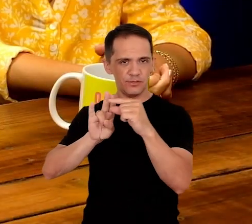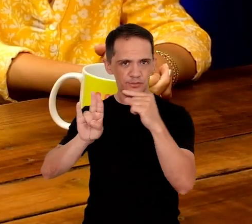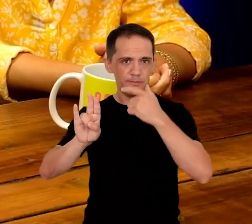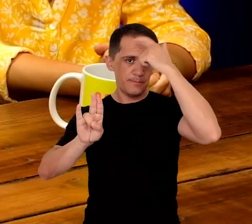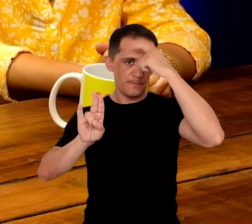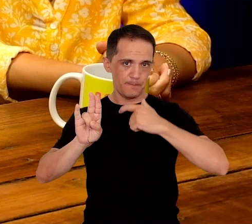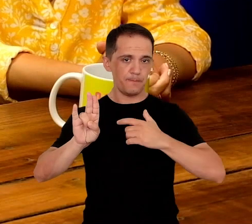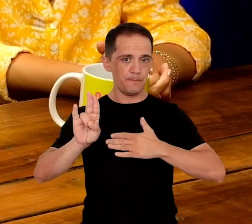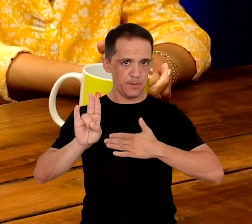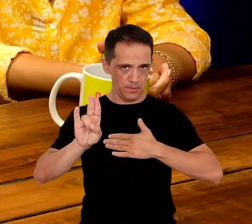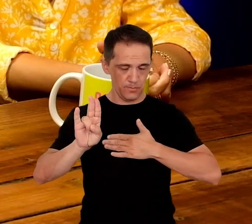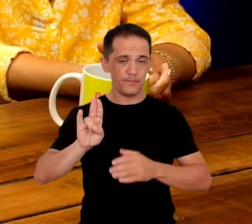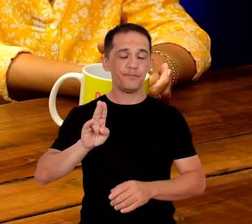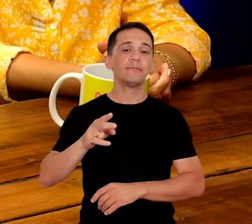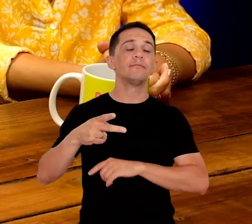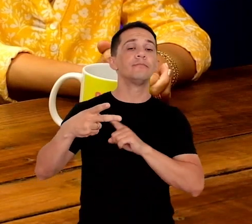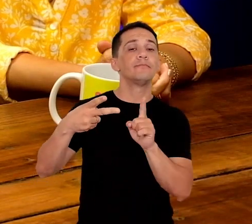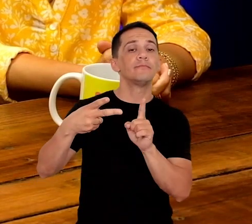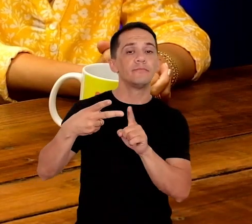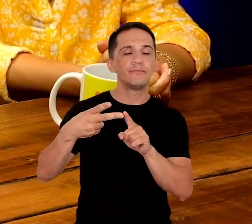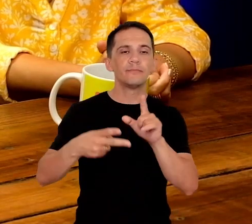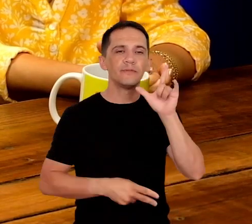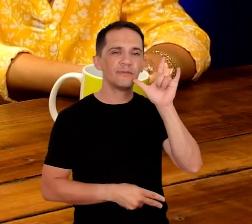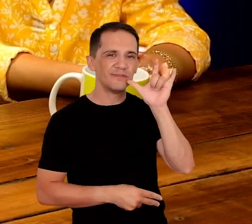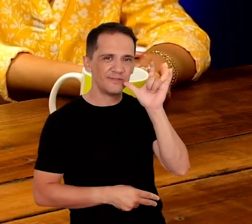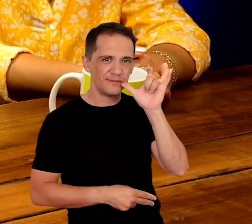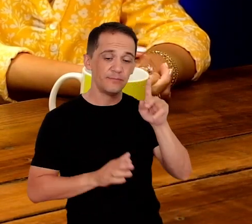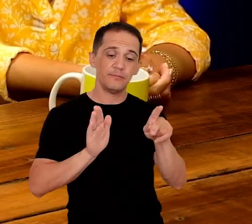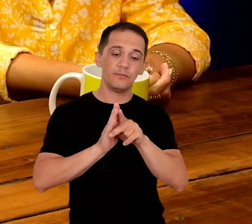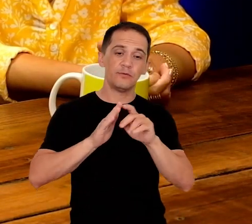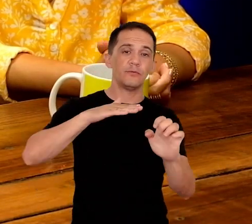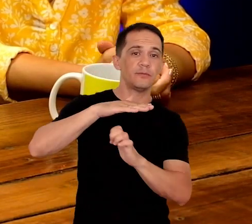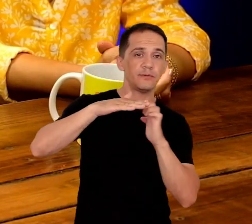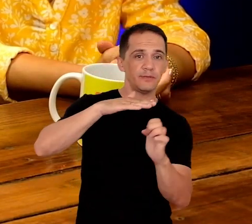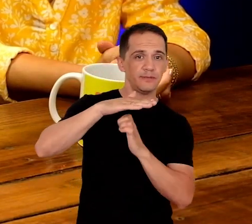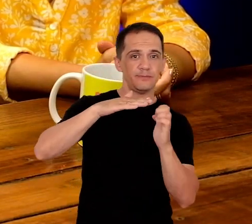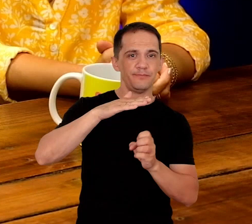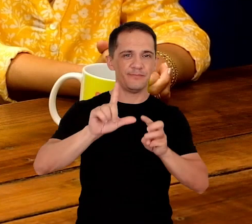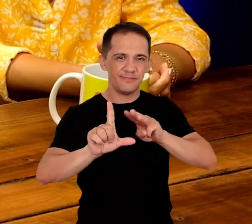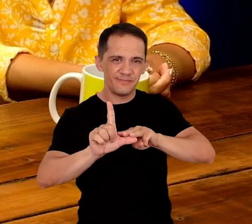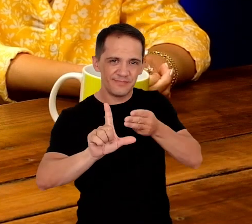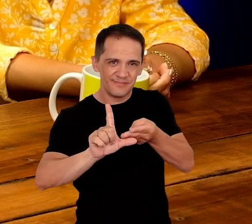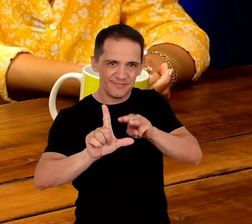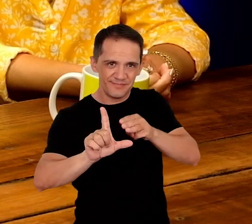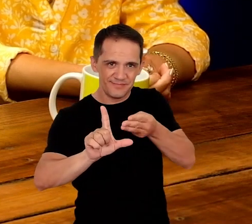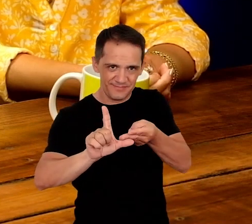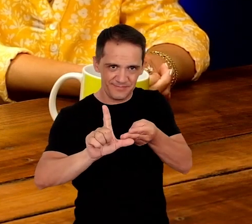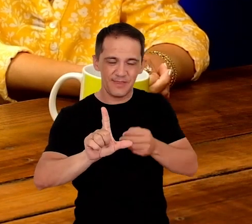meu pessoal, e o nosso Instagram, né, da empresa. Site que é lm.libras,